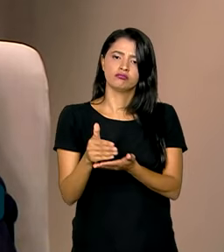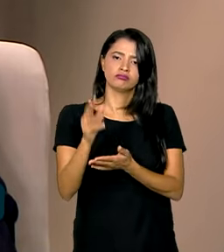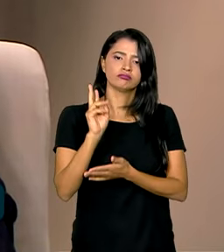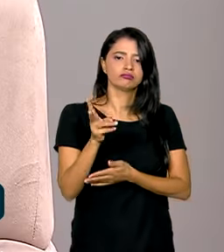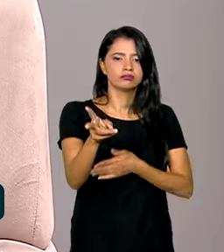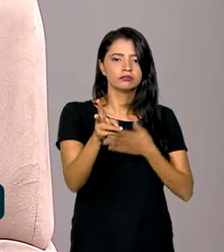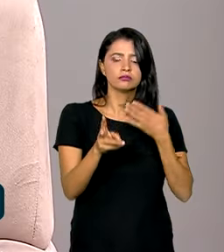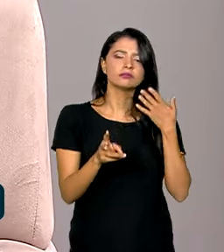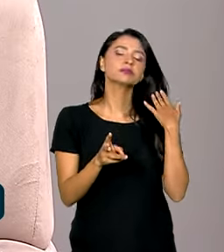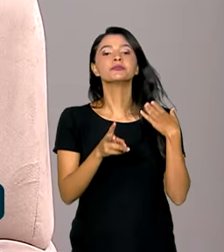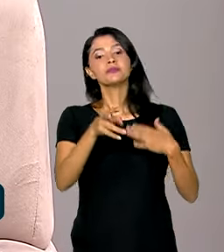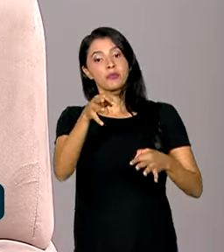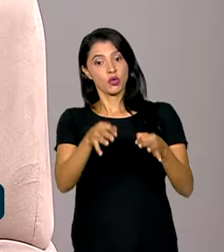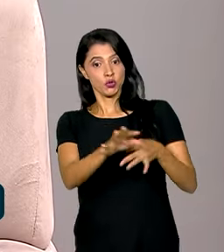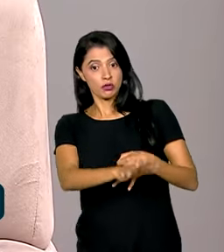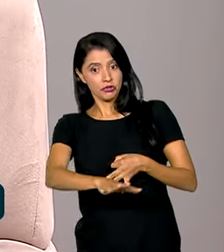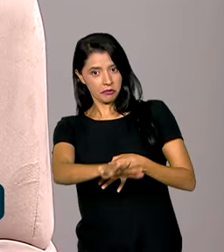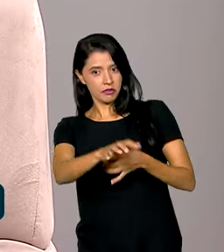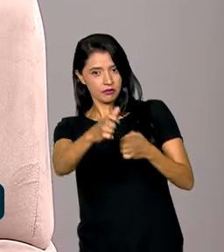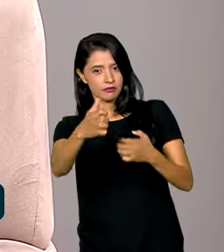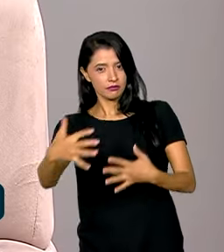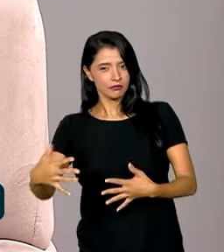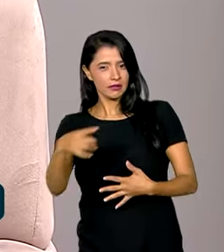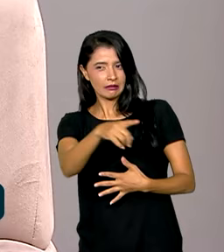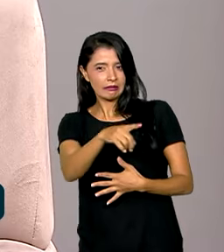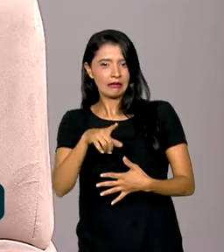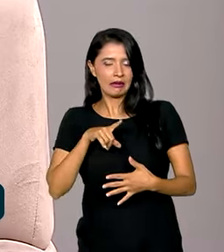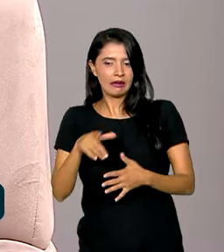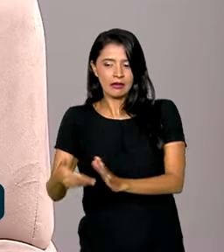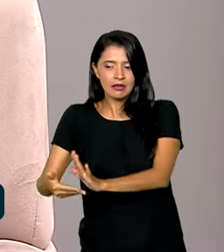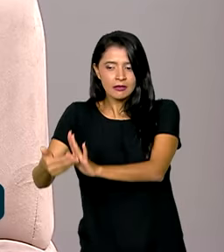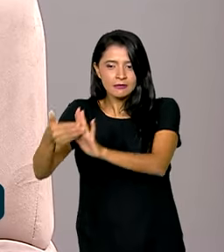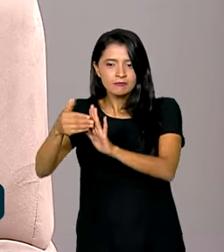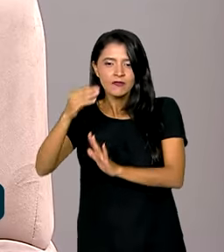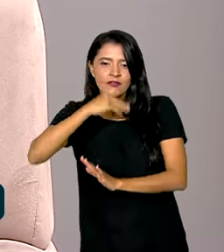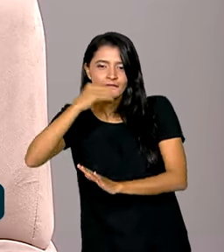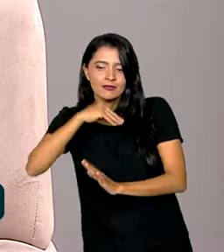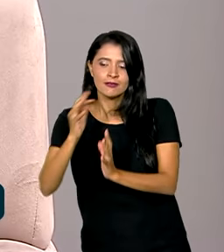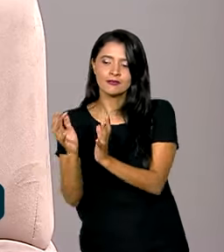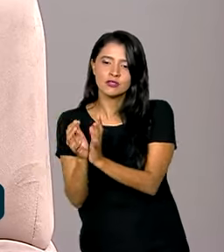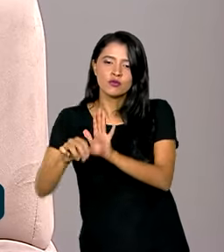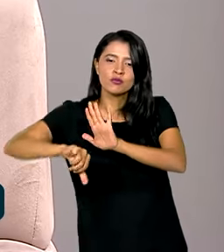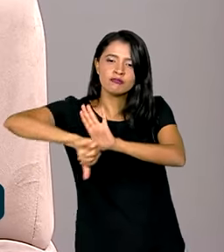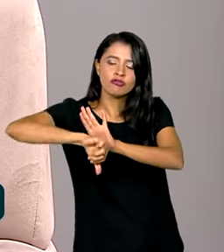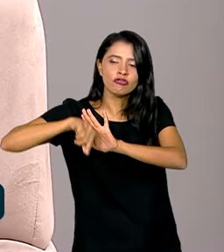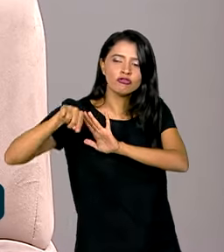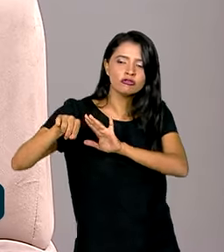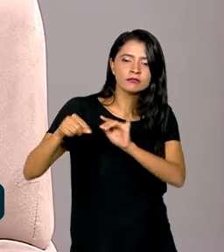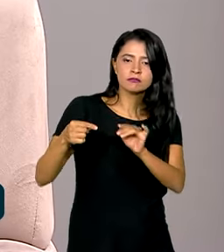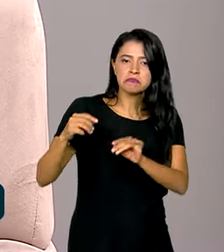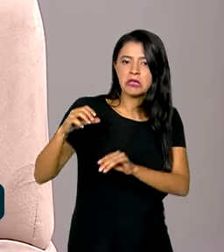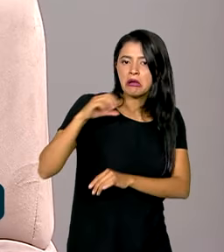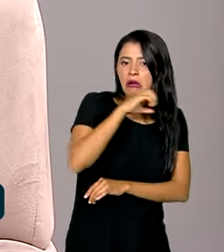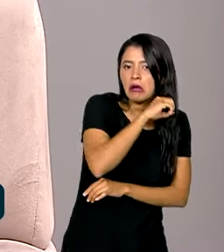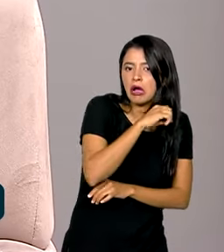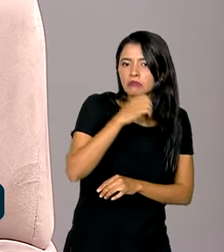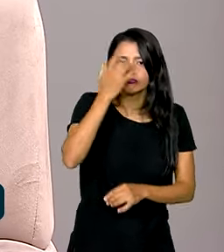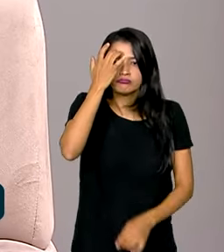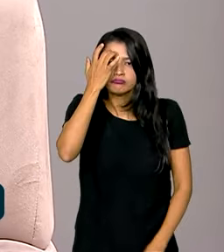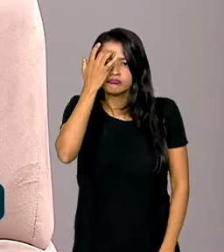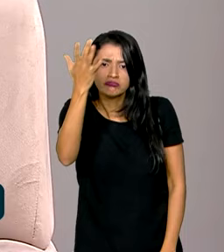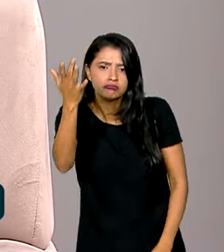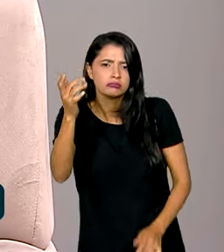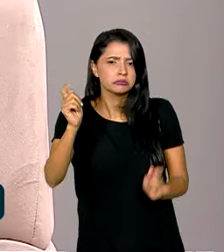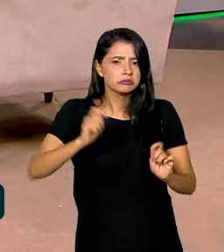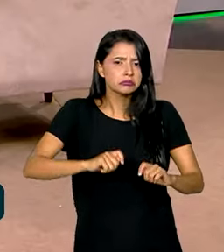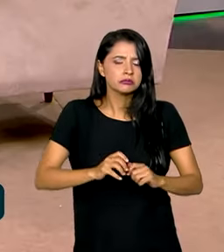prosseguir. Juridicamente falando, ministro, essa descapitalização das organizações criminosas é uma coisa rápida, relativamente fácil de